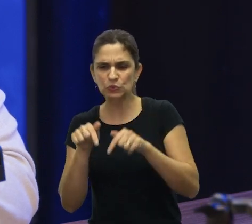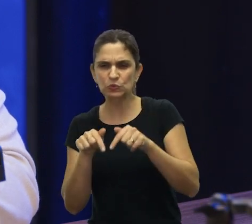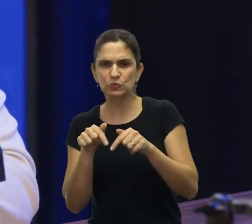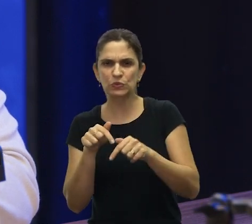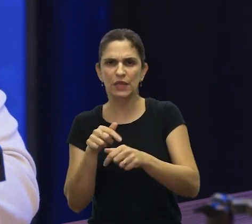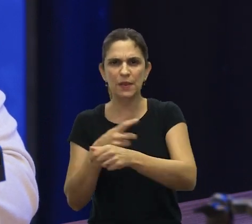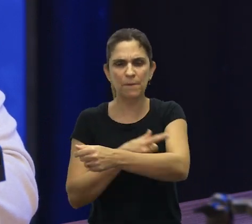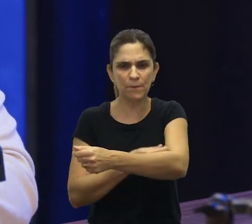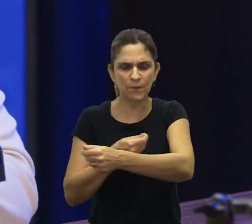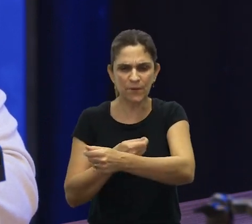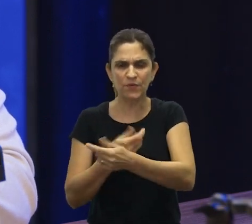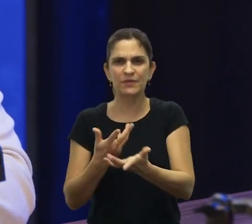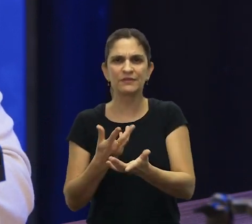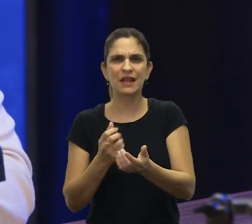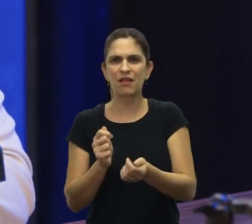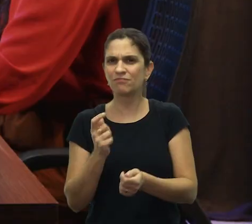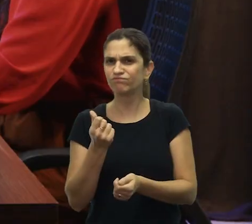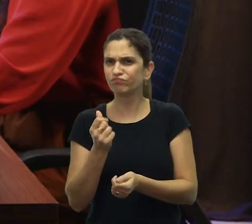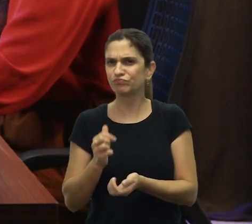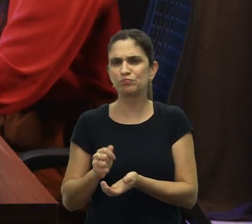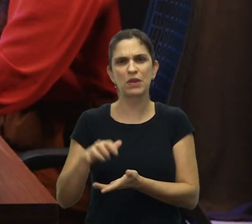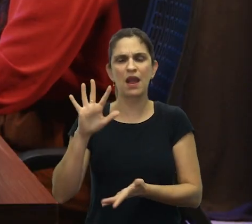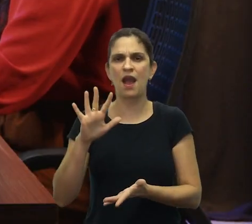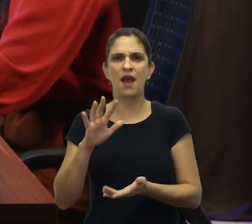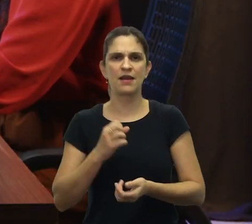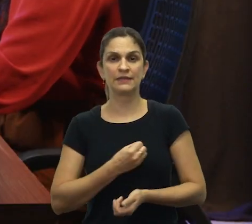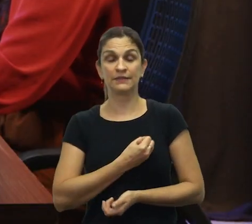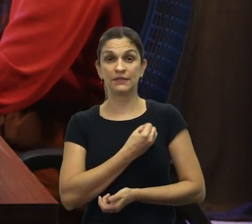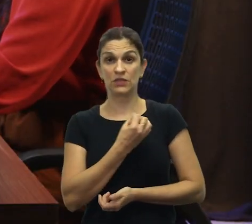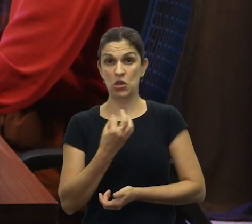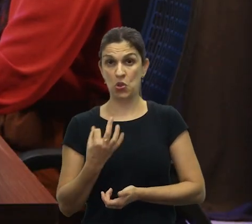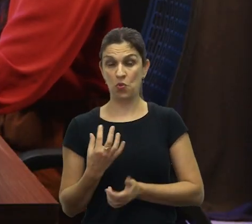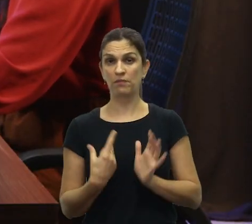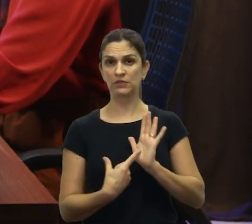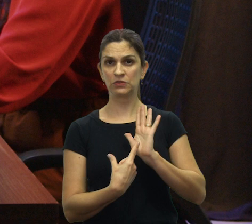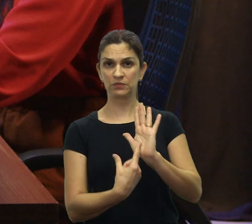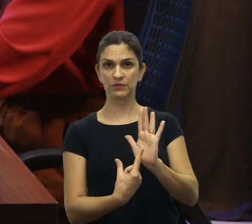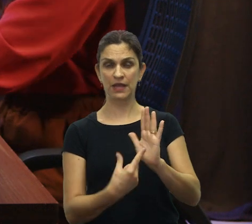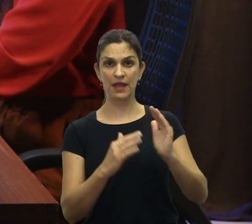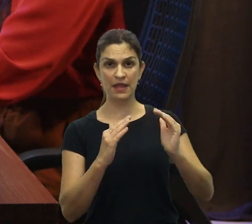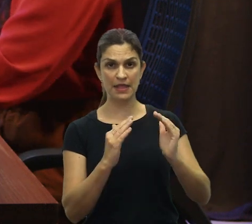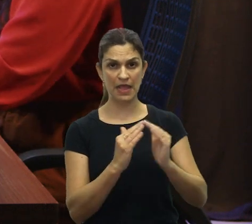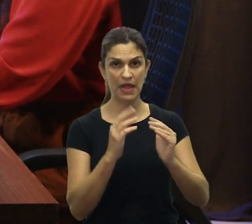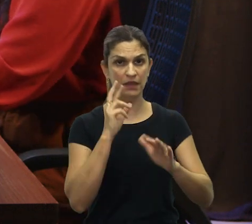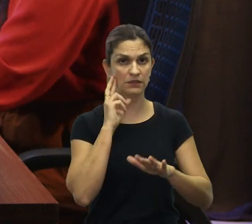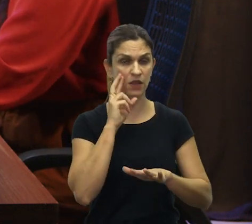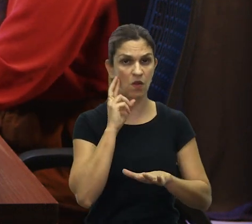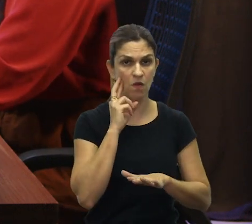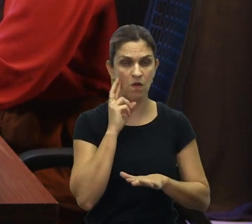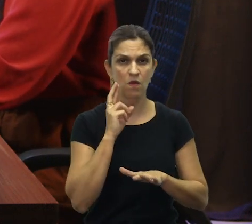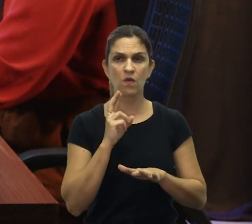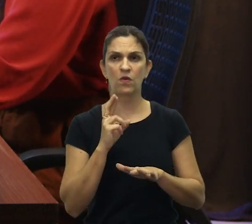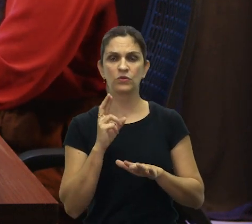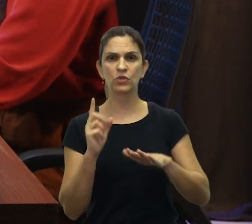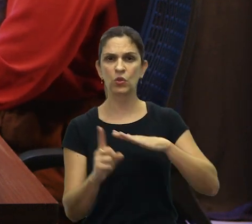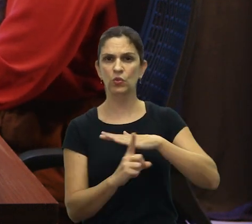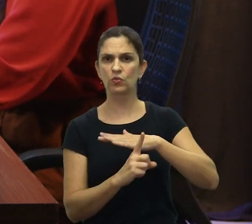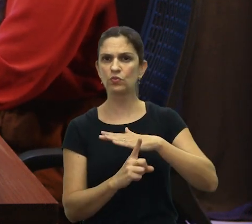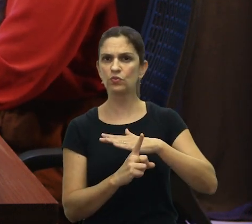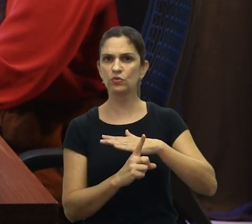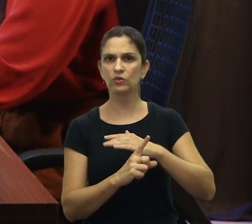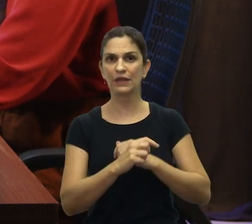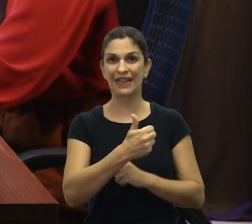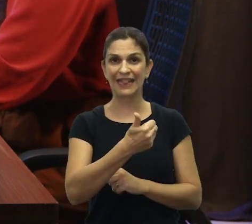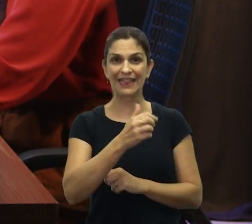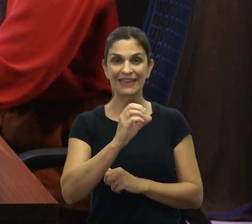imunohistoquímica, tudo isso custa muito caro. Eu falo em números, por exemplo, da Casa Rosa, nós passamos o